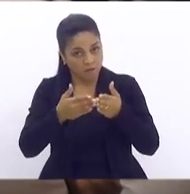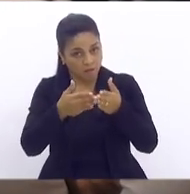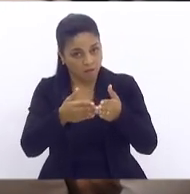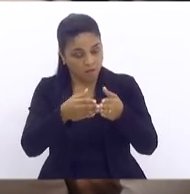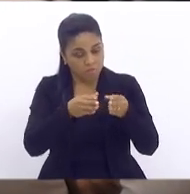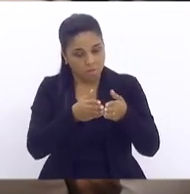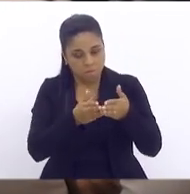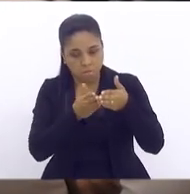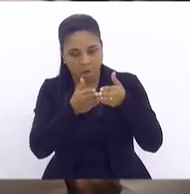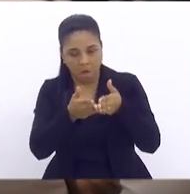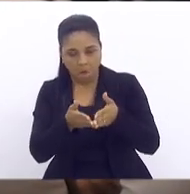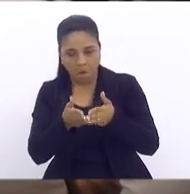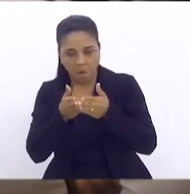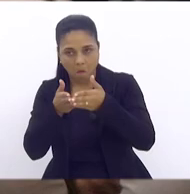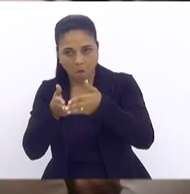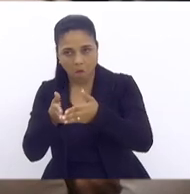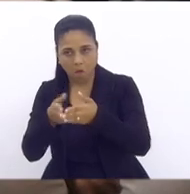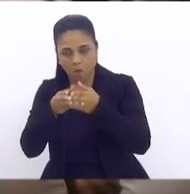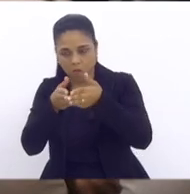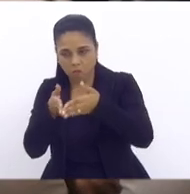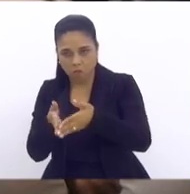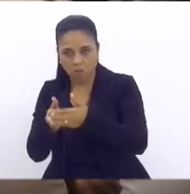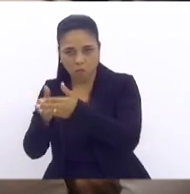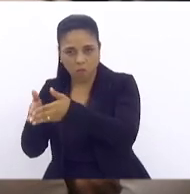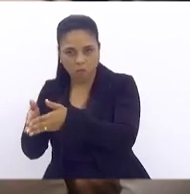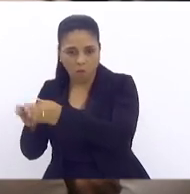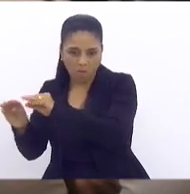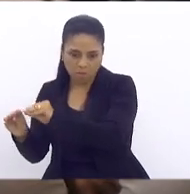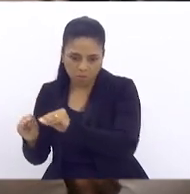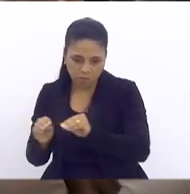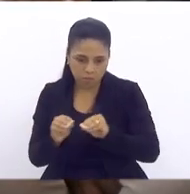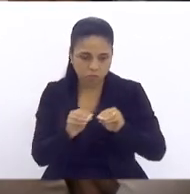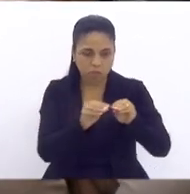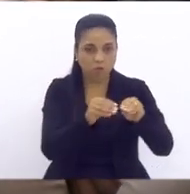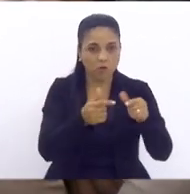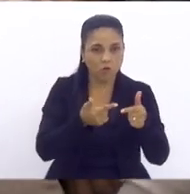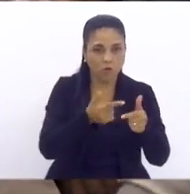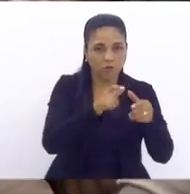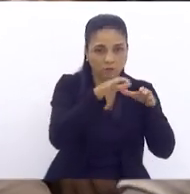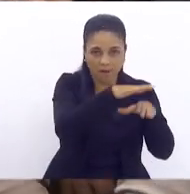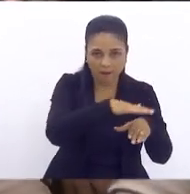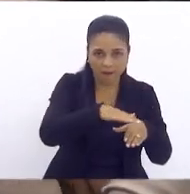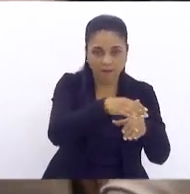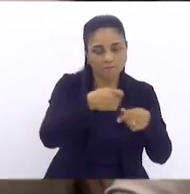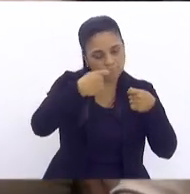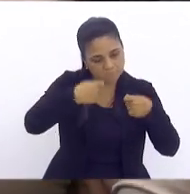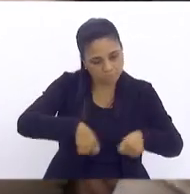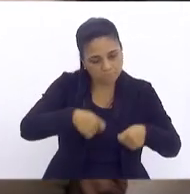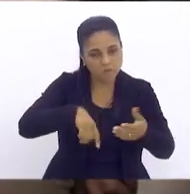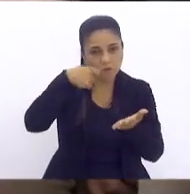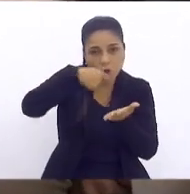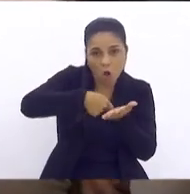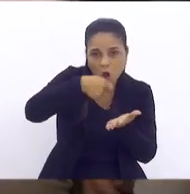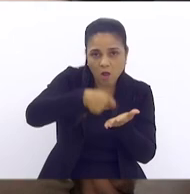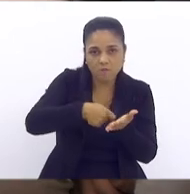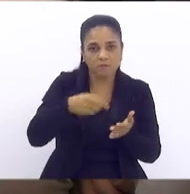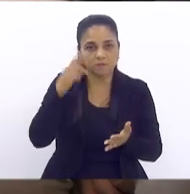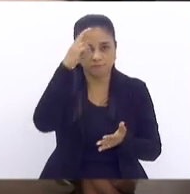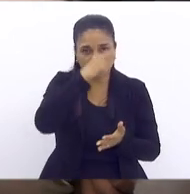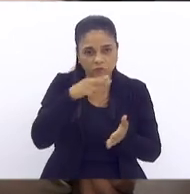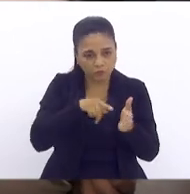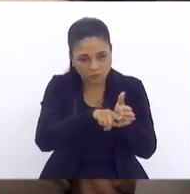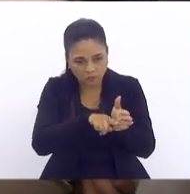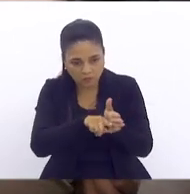um porto para operar em outra área, ela é obrigada novamente a fazer uma vistoria naquela capitania